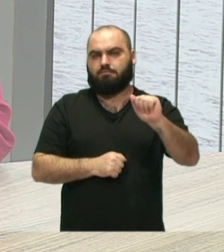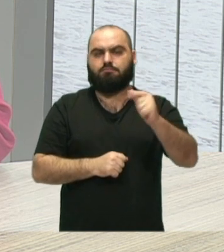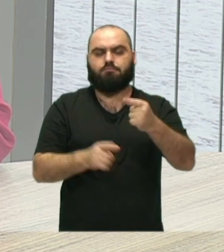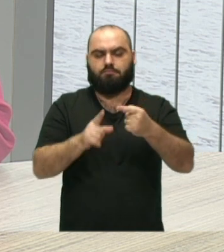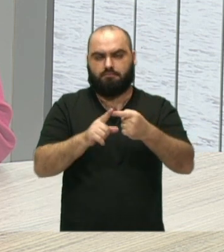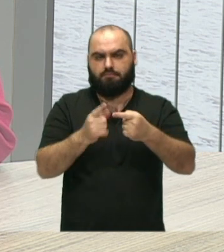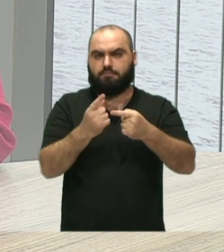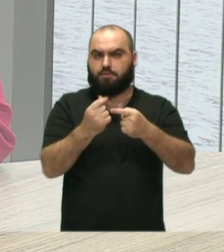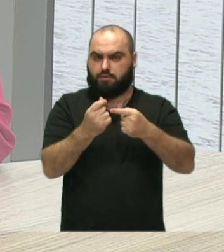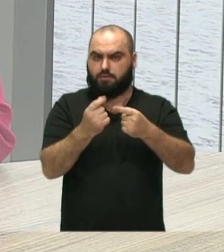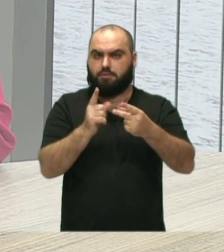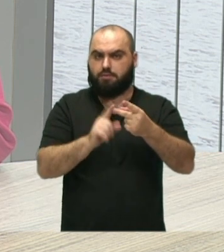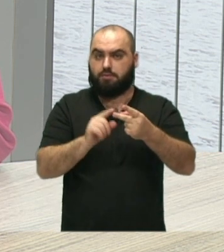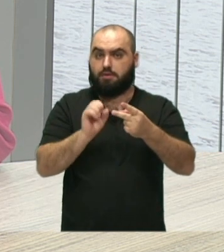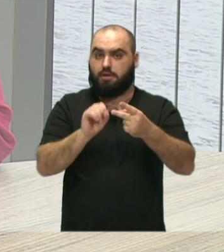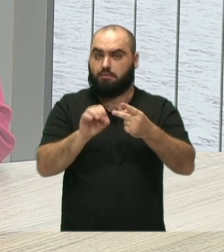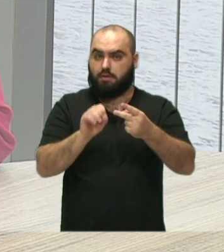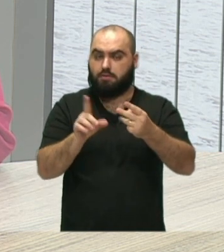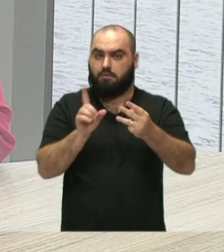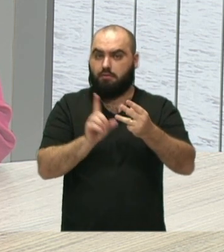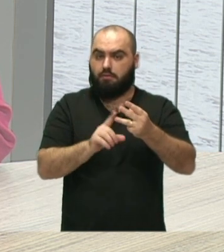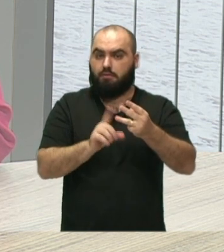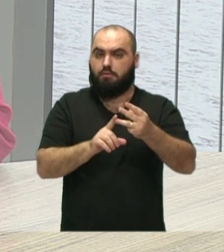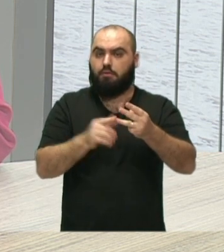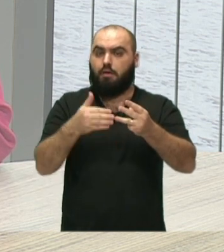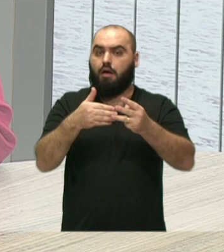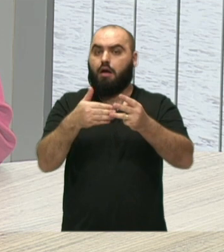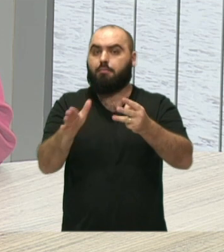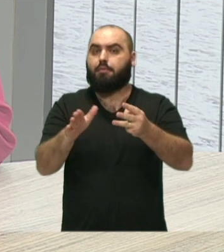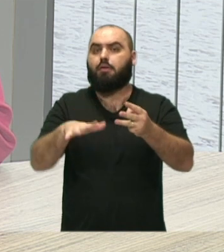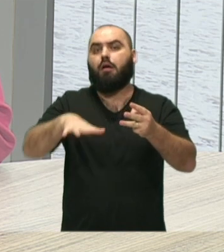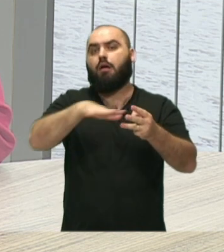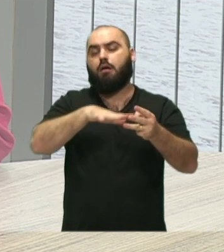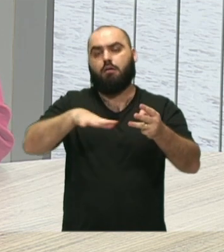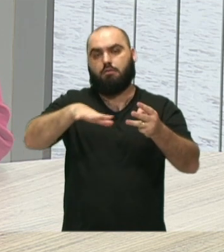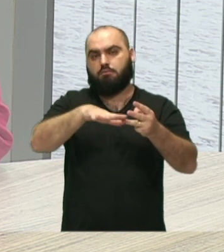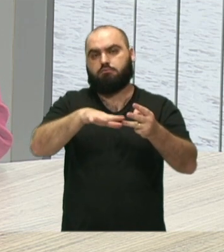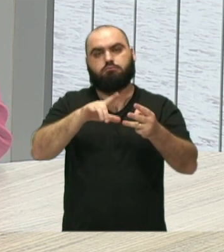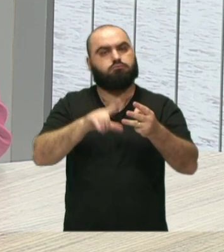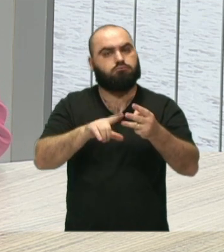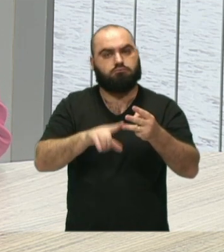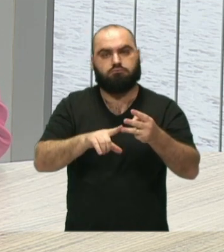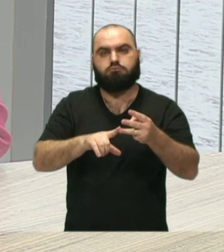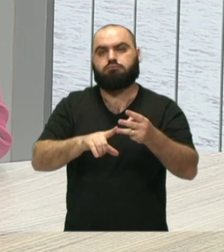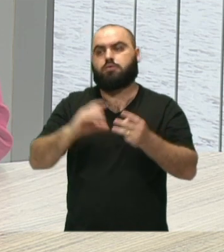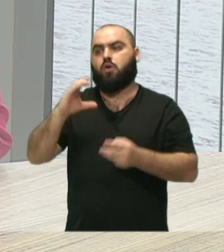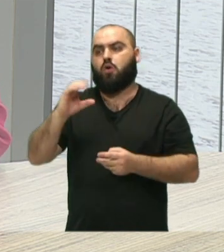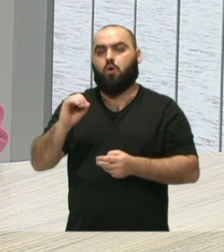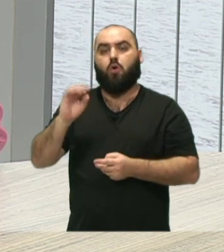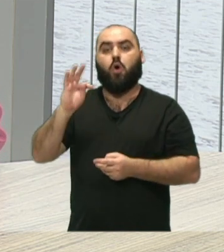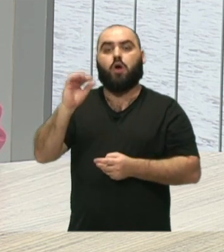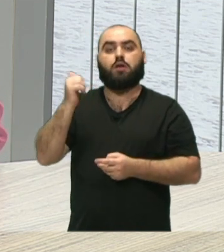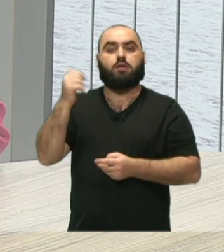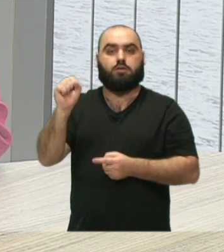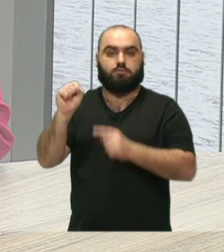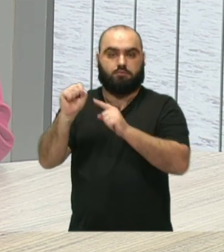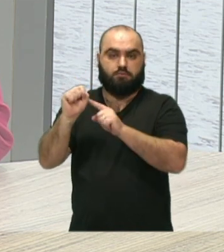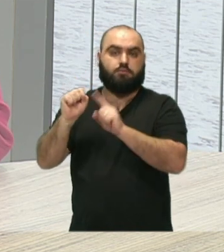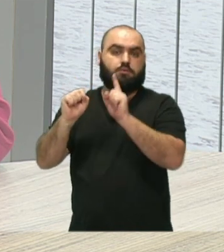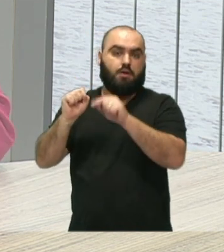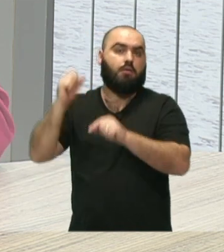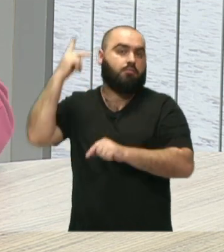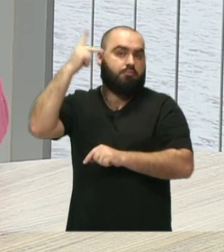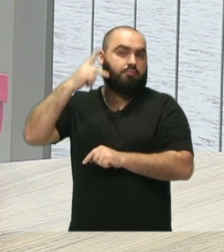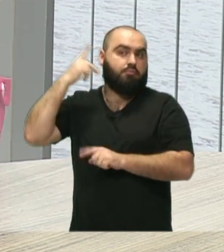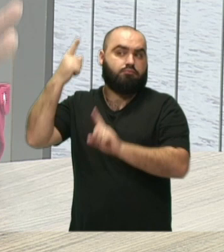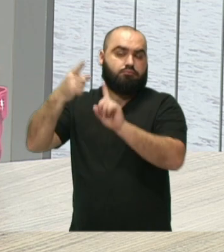educação e abertura de espaço, e aí seja através de cotas, que a gente chama, as cotas são as políticas